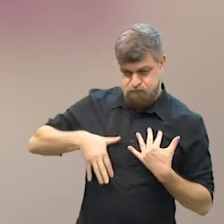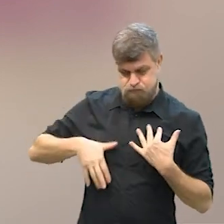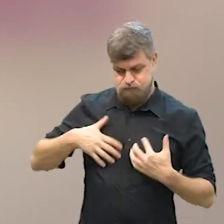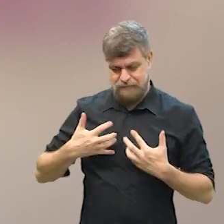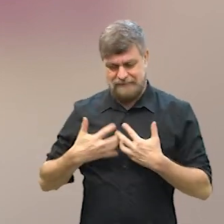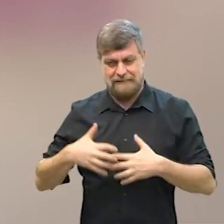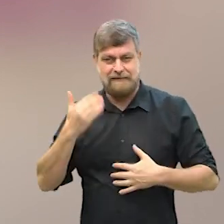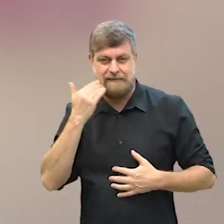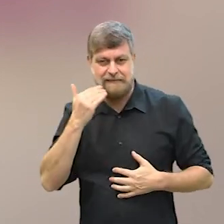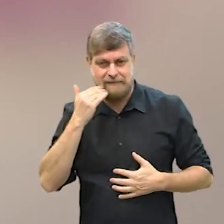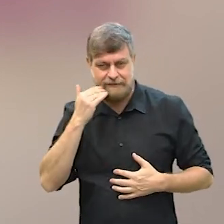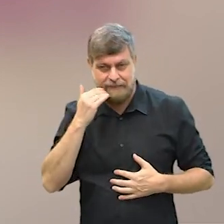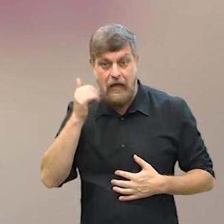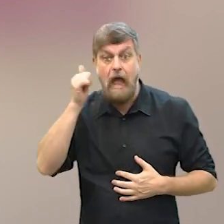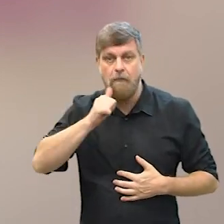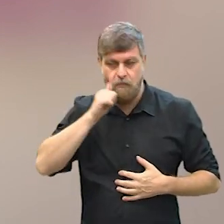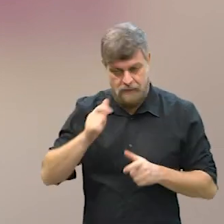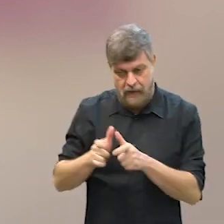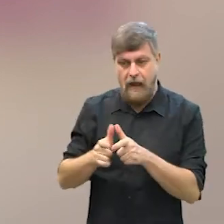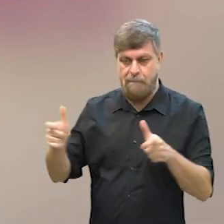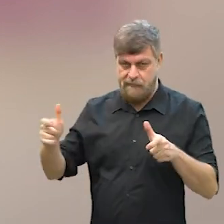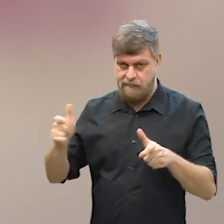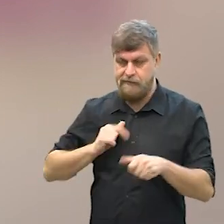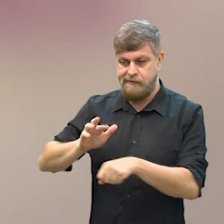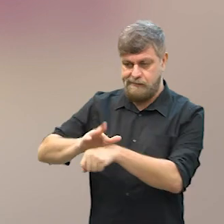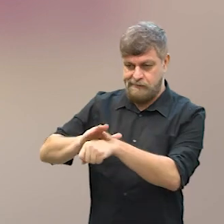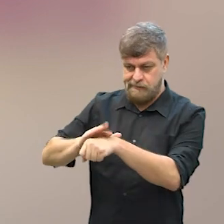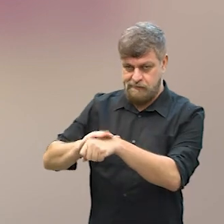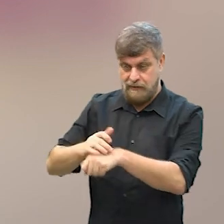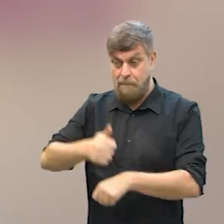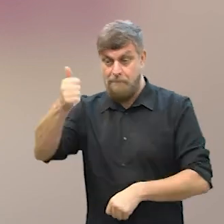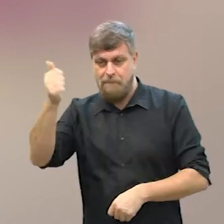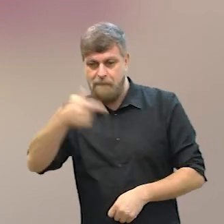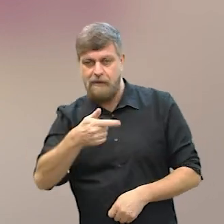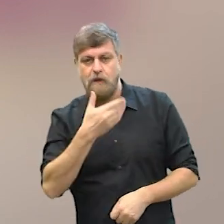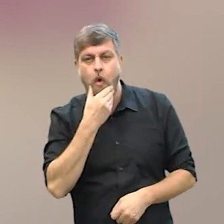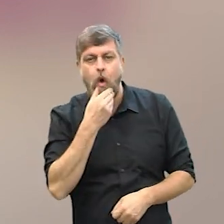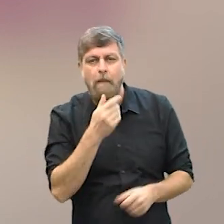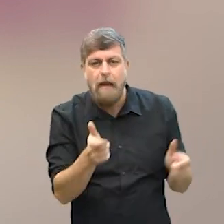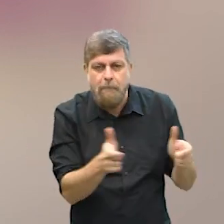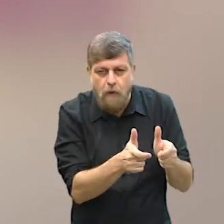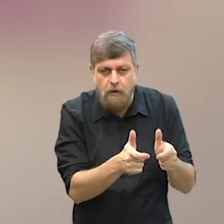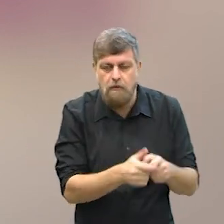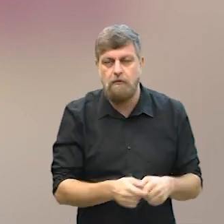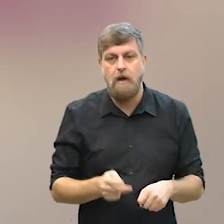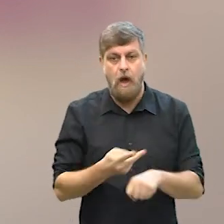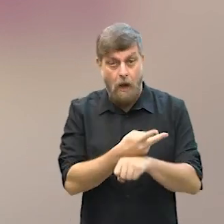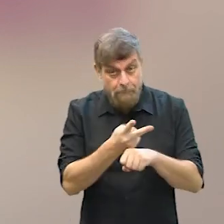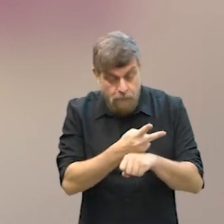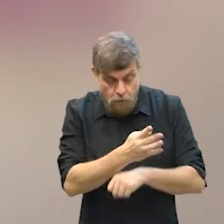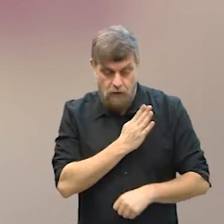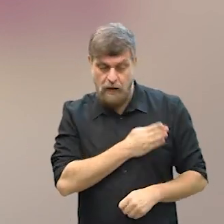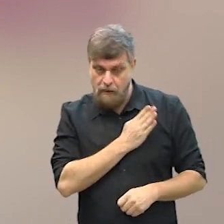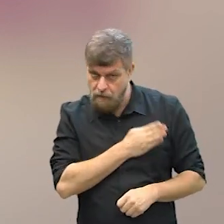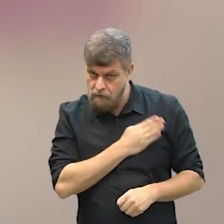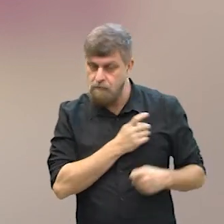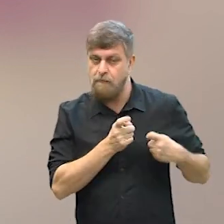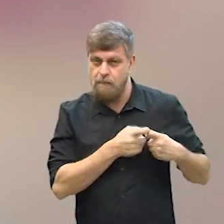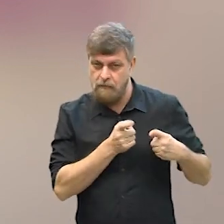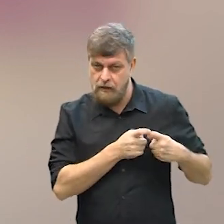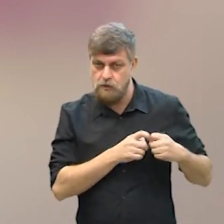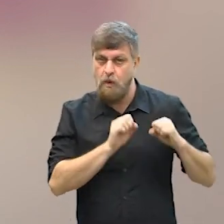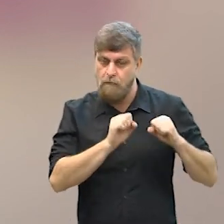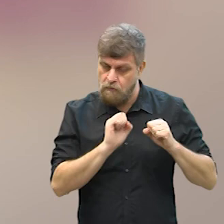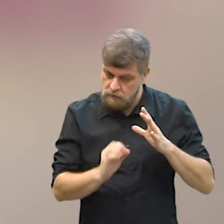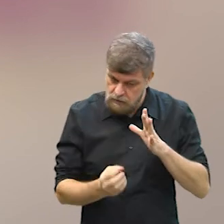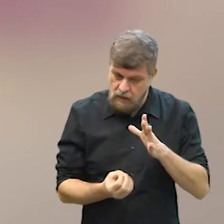incide um pouco mais nas mulheres que nos homens, aí então ela deve sim procurar o cardiologista, porque pode haver